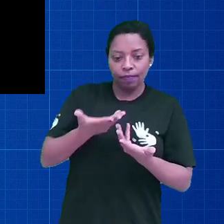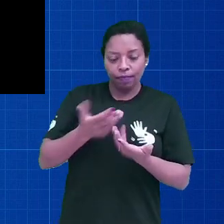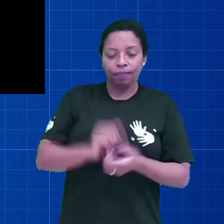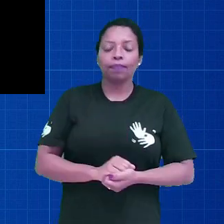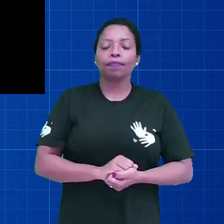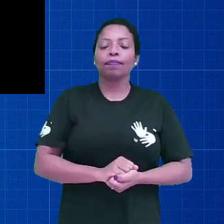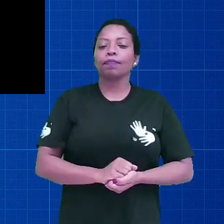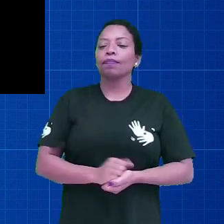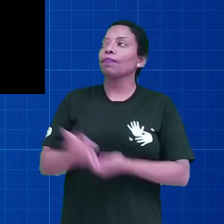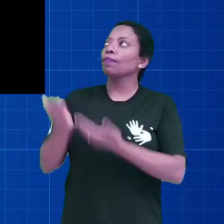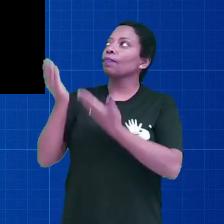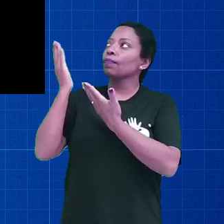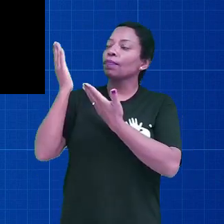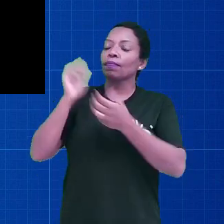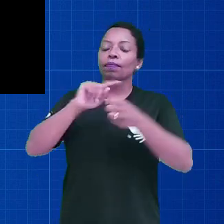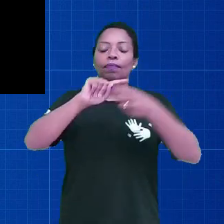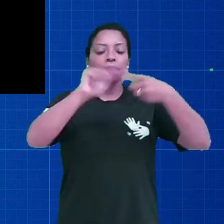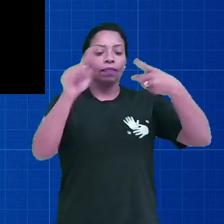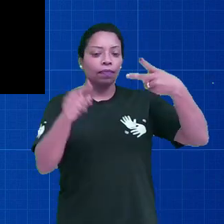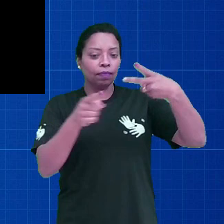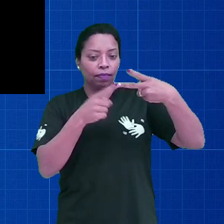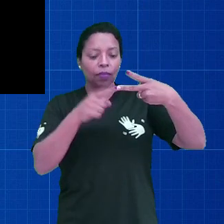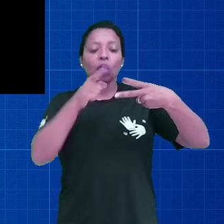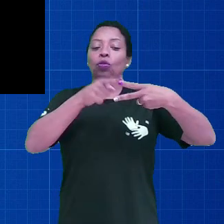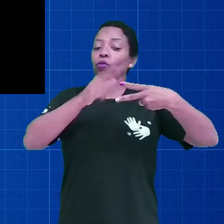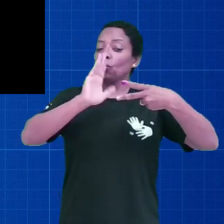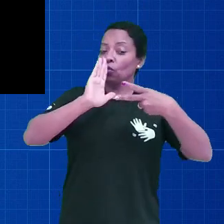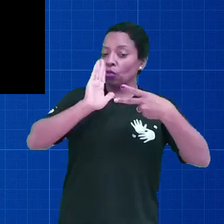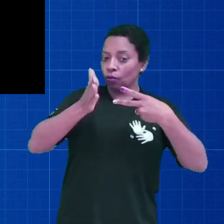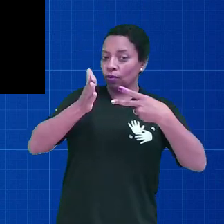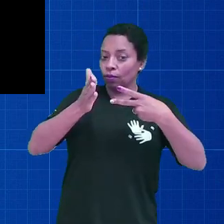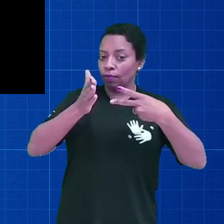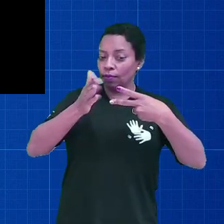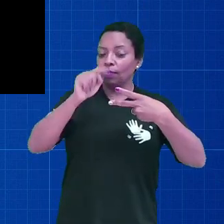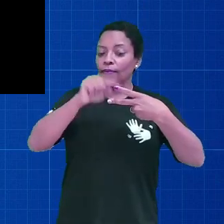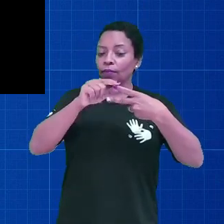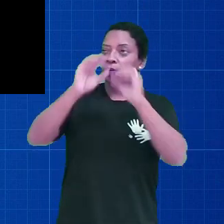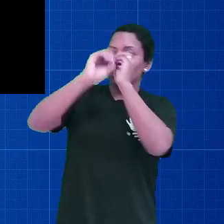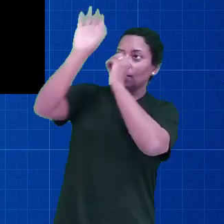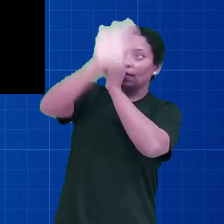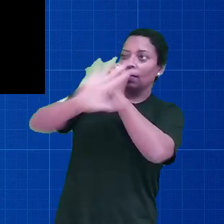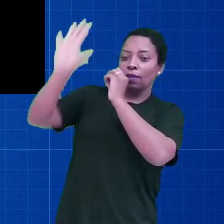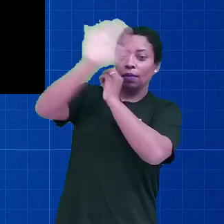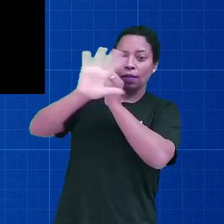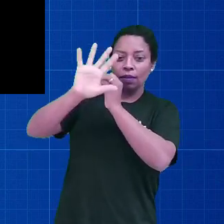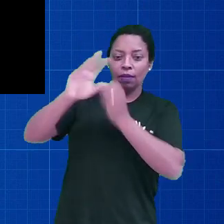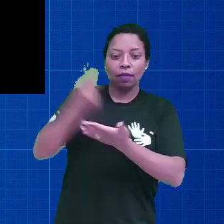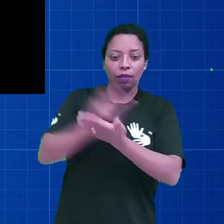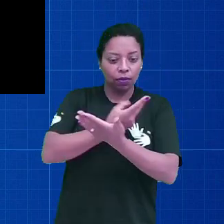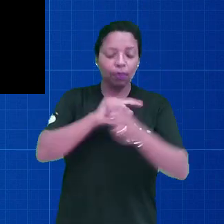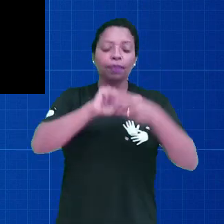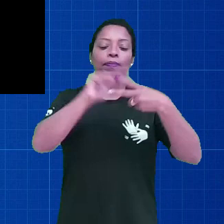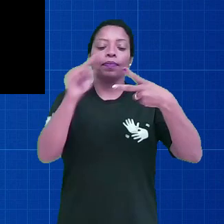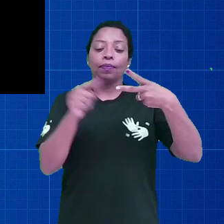Causas naturais. Então, nós vimos que existem as causas astronômicas, e que elas, em